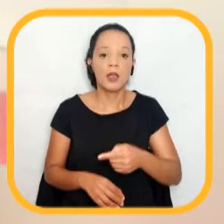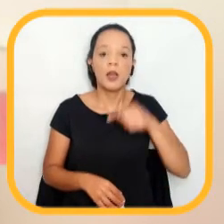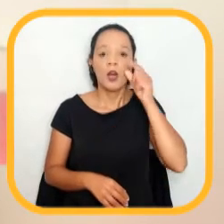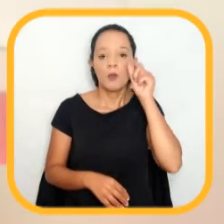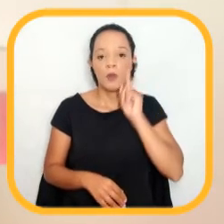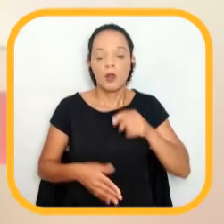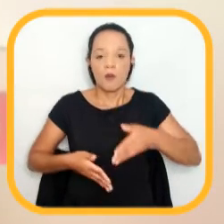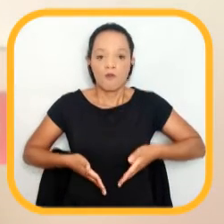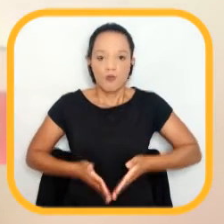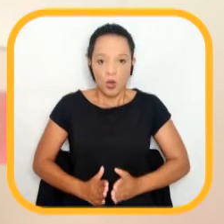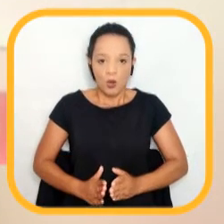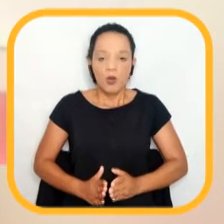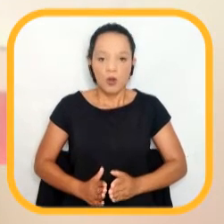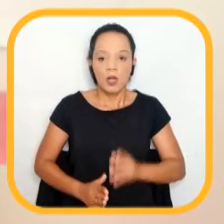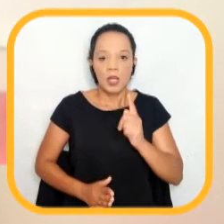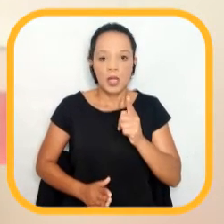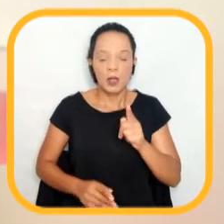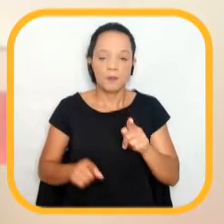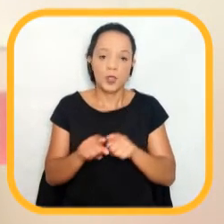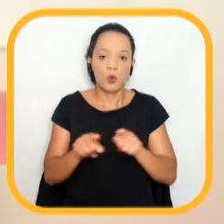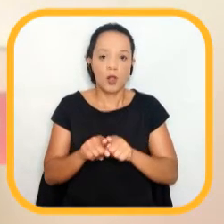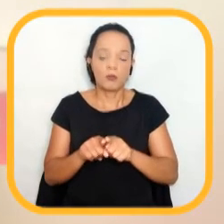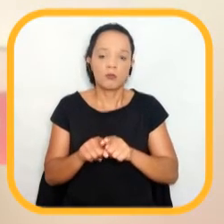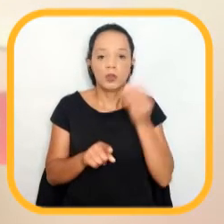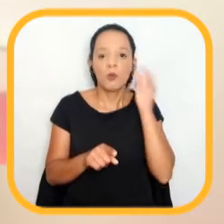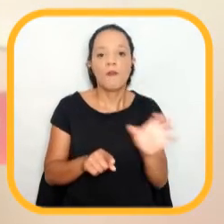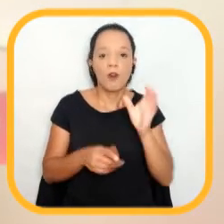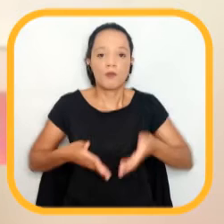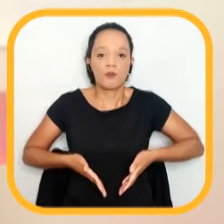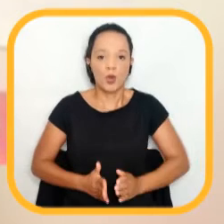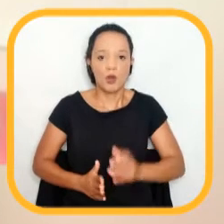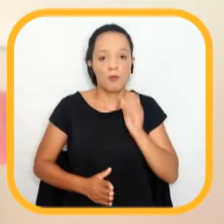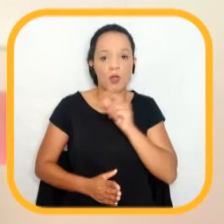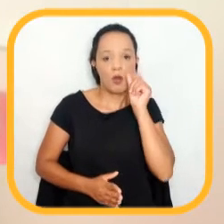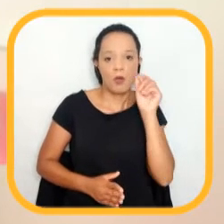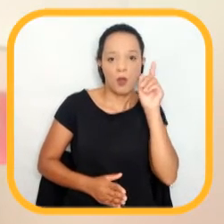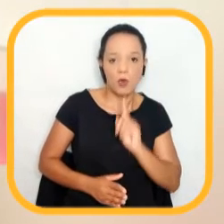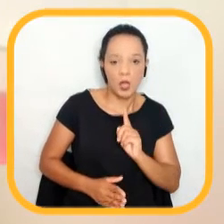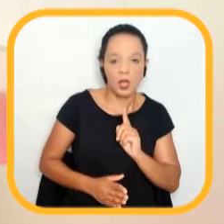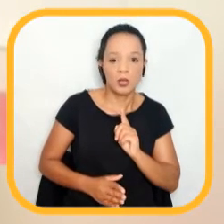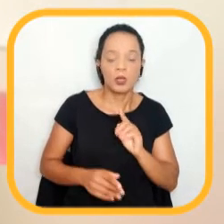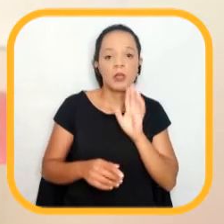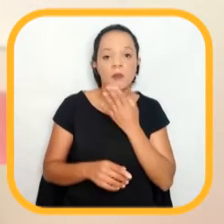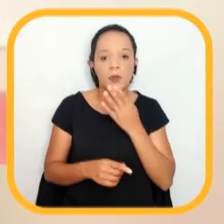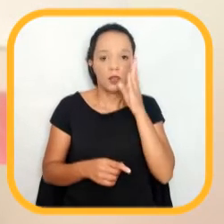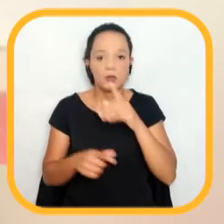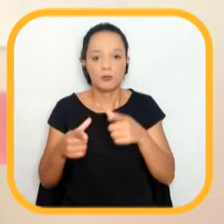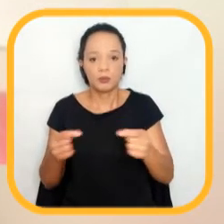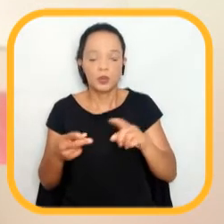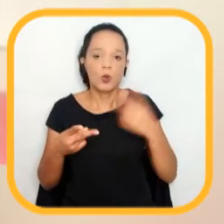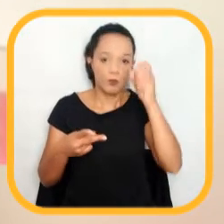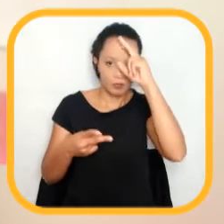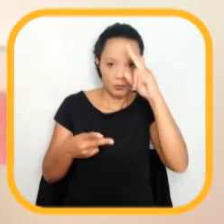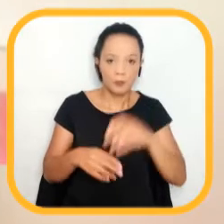diria que o sexo biológico é o género com que nascemos, o género corresponde ao órgão sexual